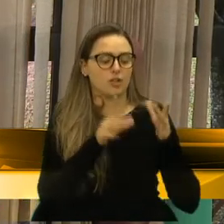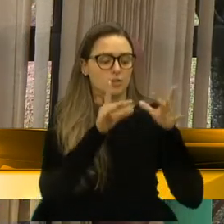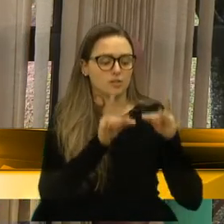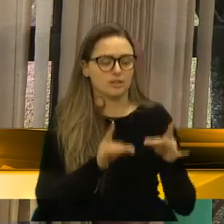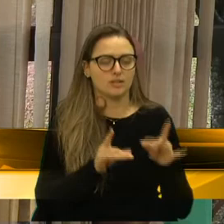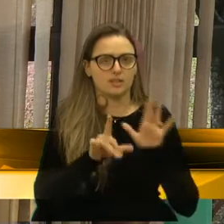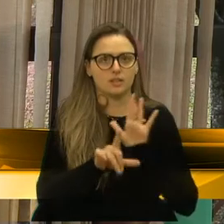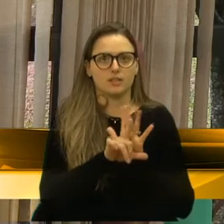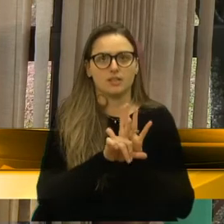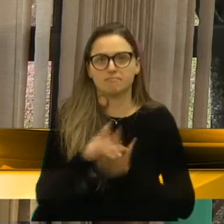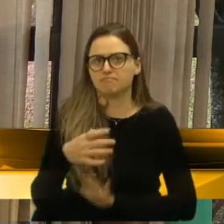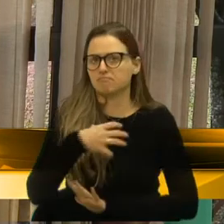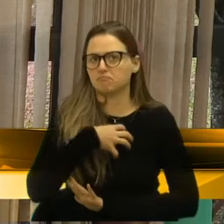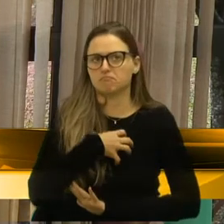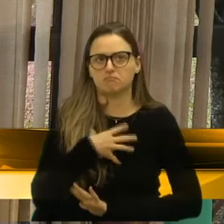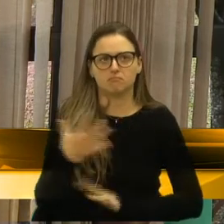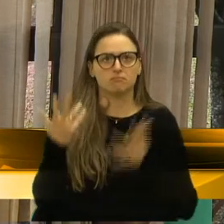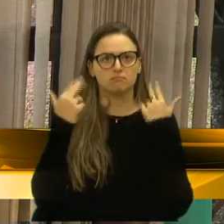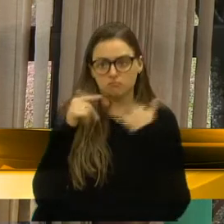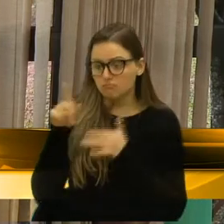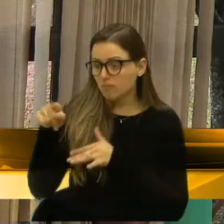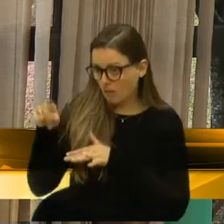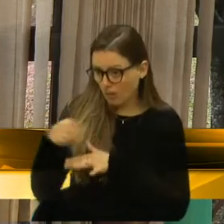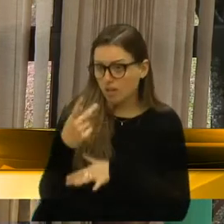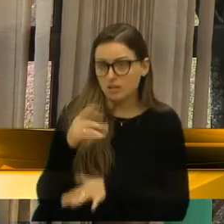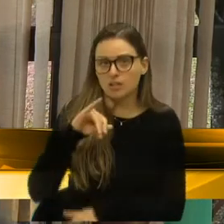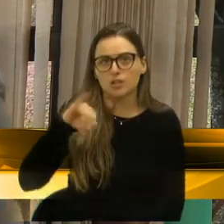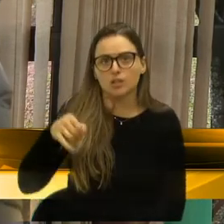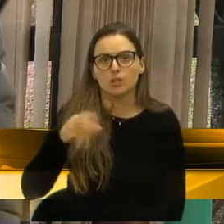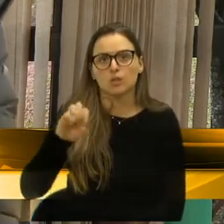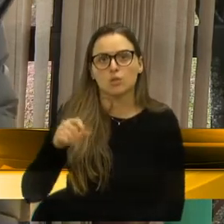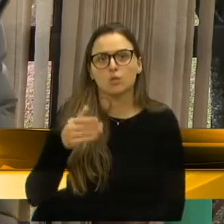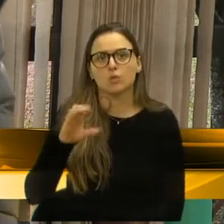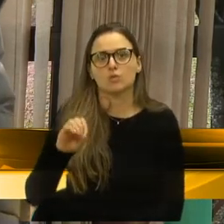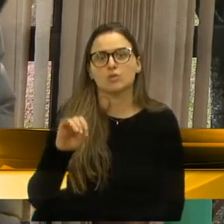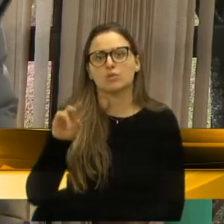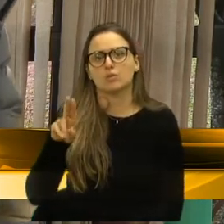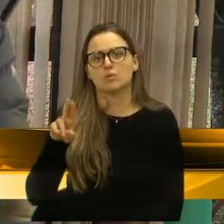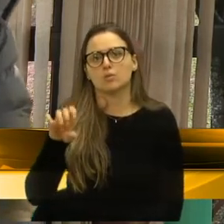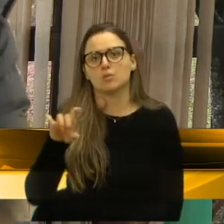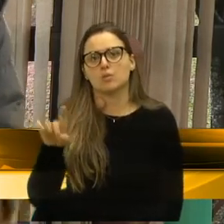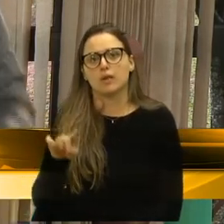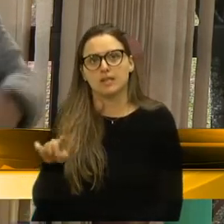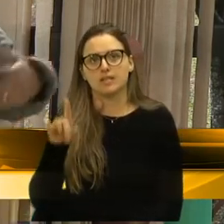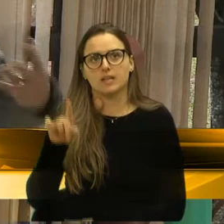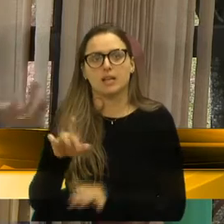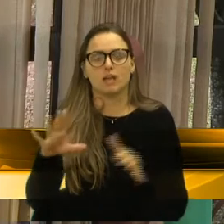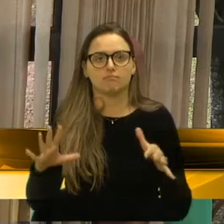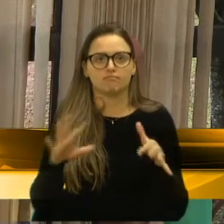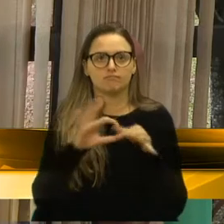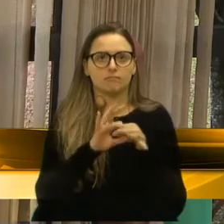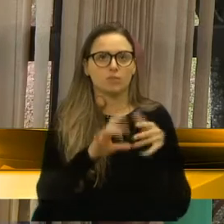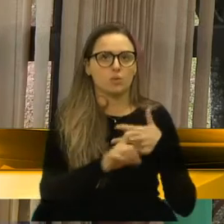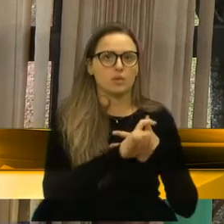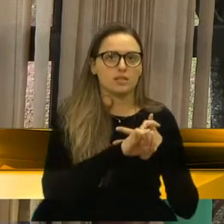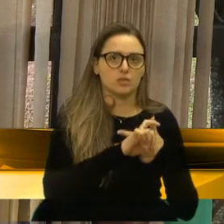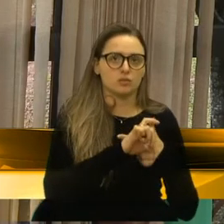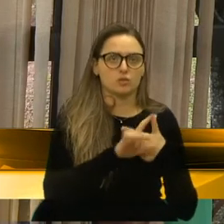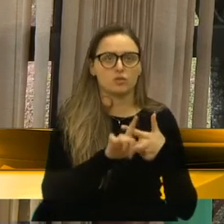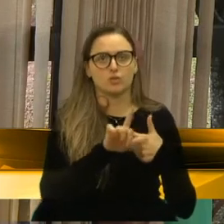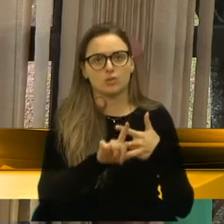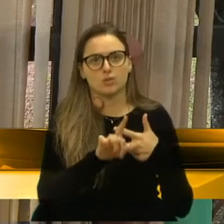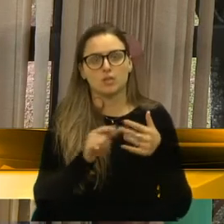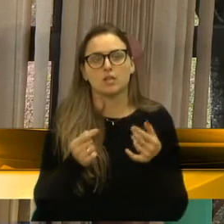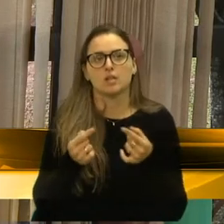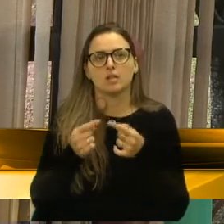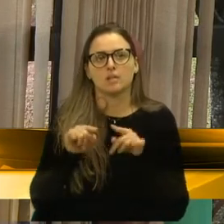então o que forma olá eu sou hoje é a gente não pode ficar aqui porque é um conjunto é o executivo mas